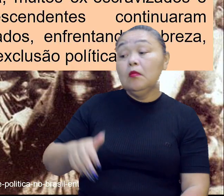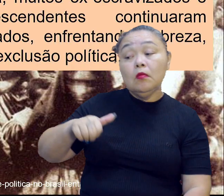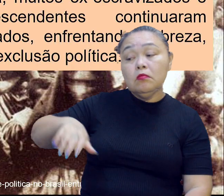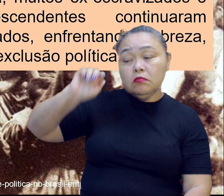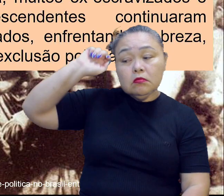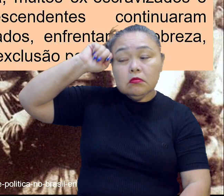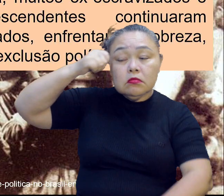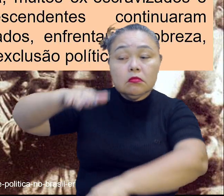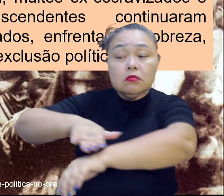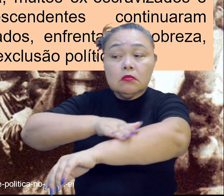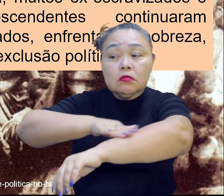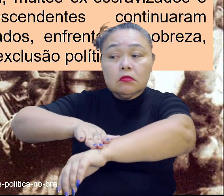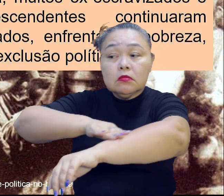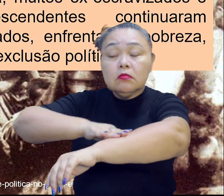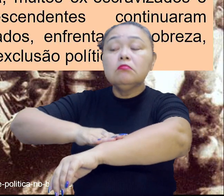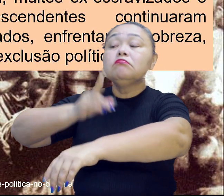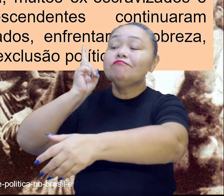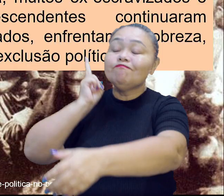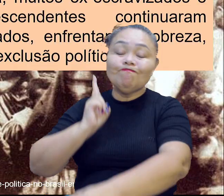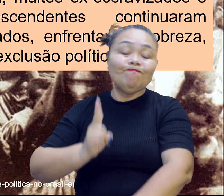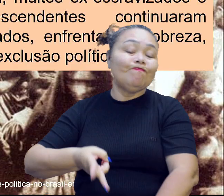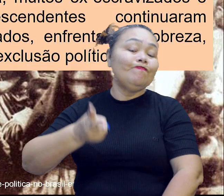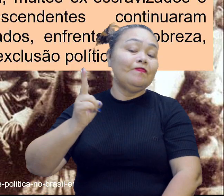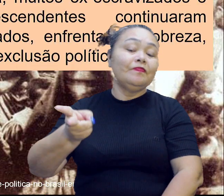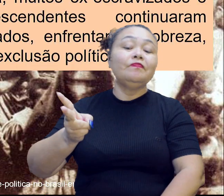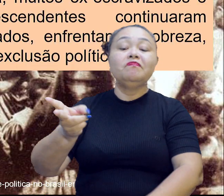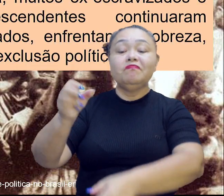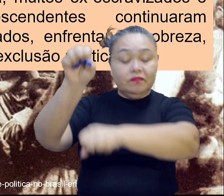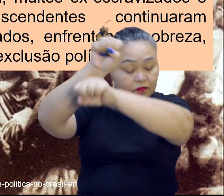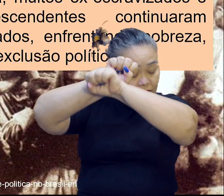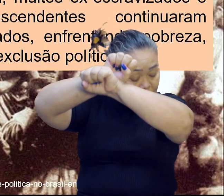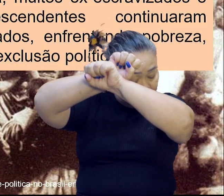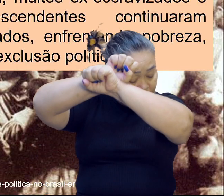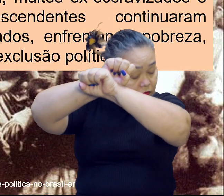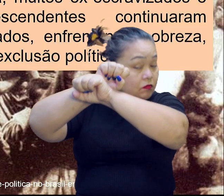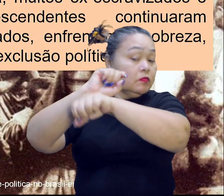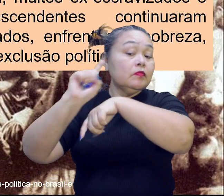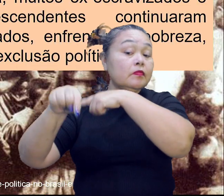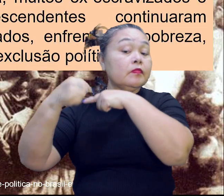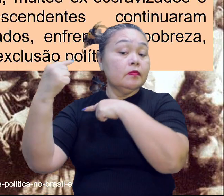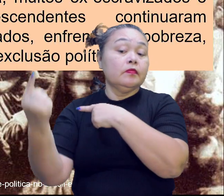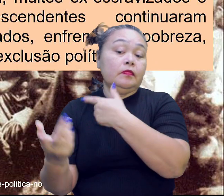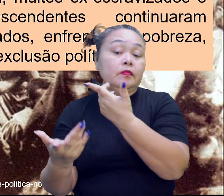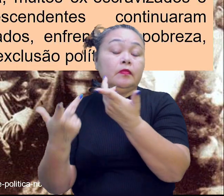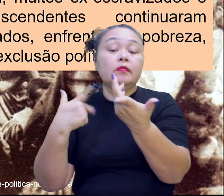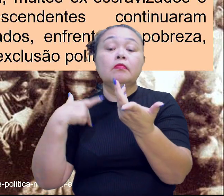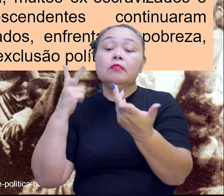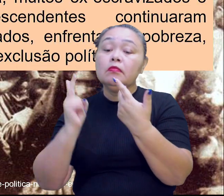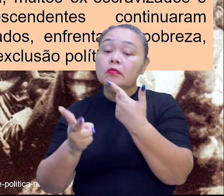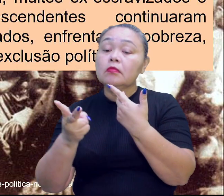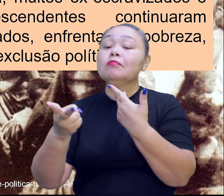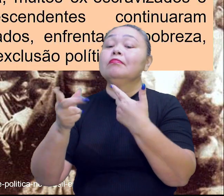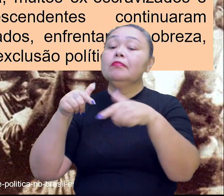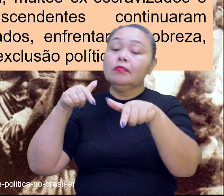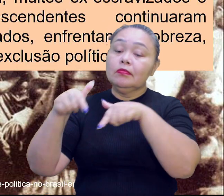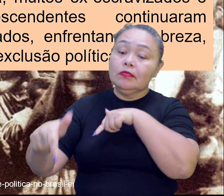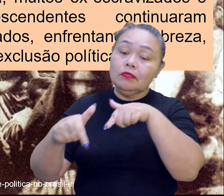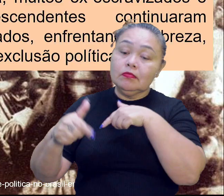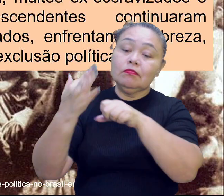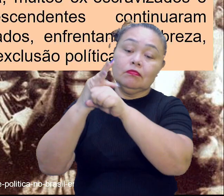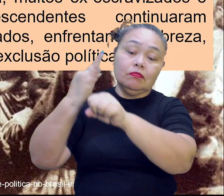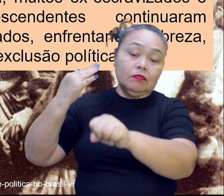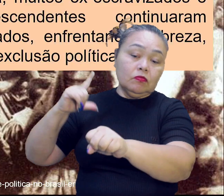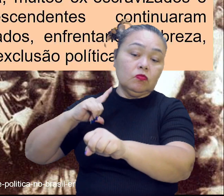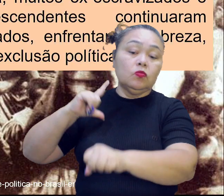esses negros eles ainda vão continuar na condição de escravos. Muitos deles vão continuar trabalhando nas